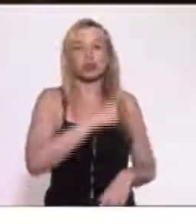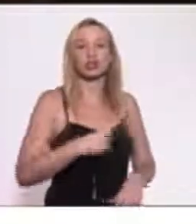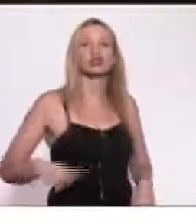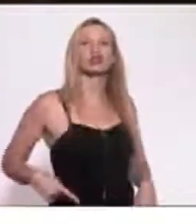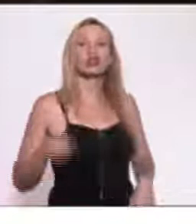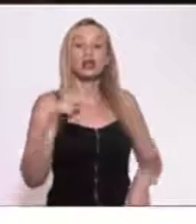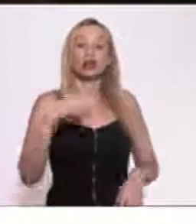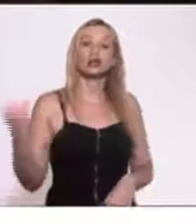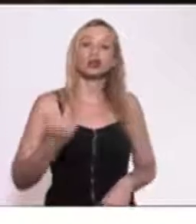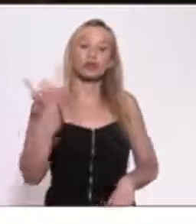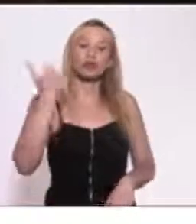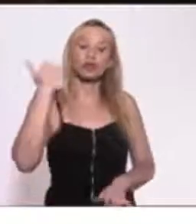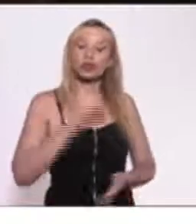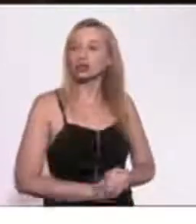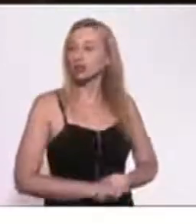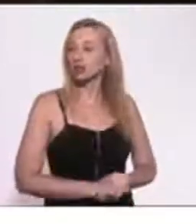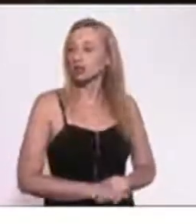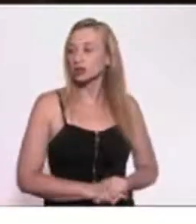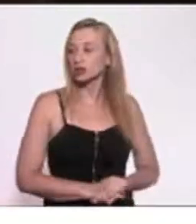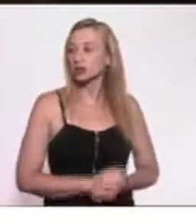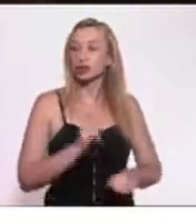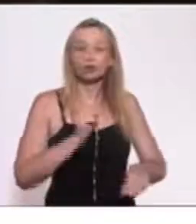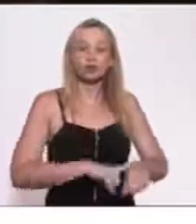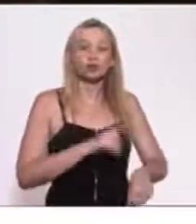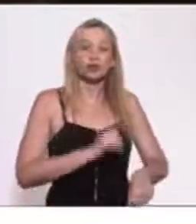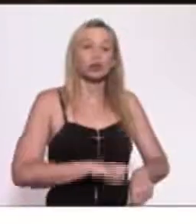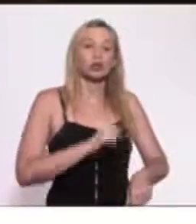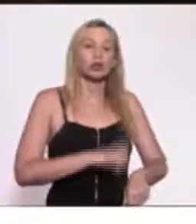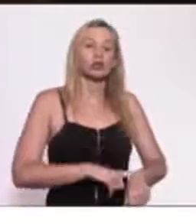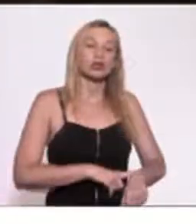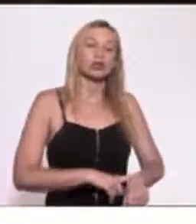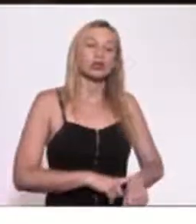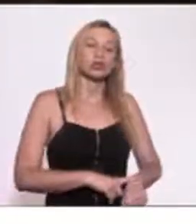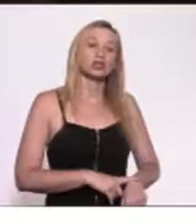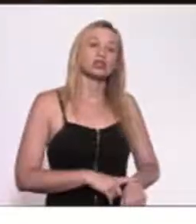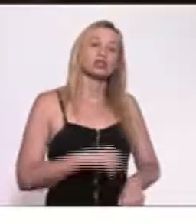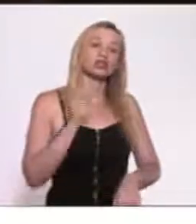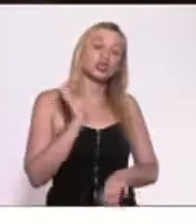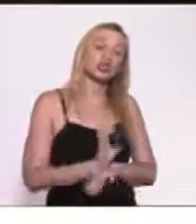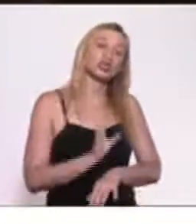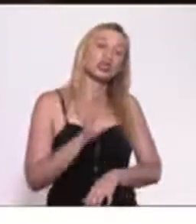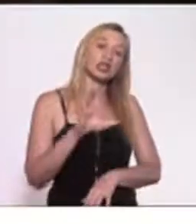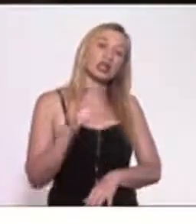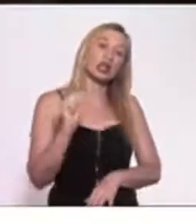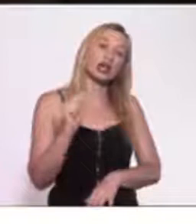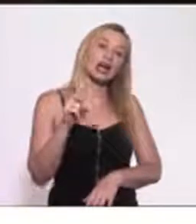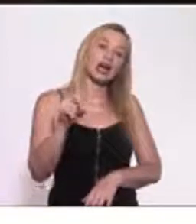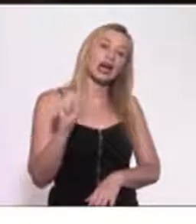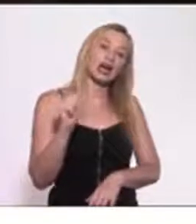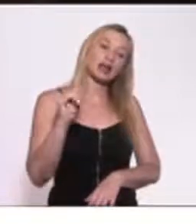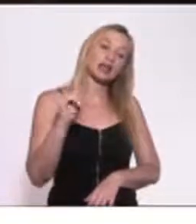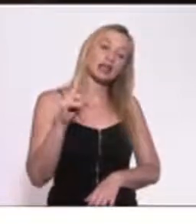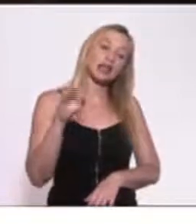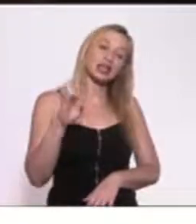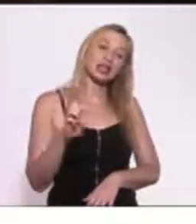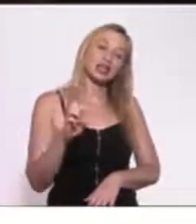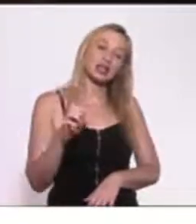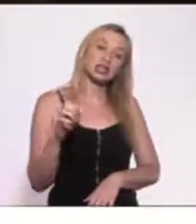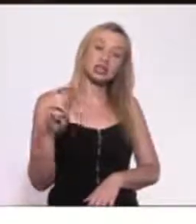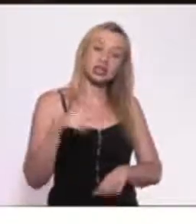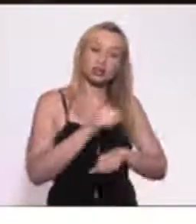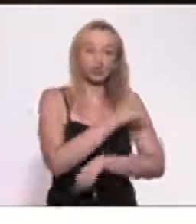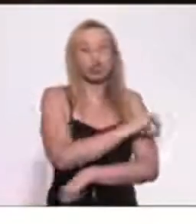aqui, diz respeito à prorrogação do estado de calamidade no Rio de Janeiro. Eu